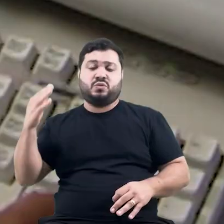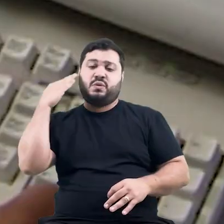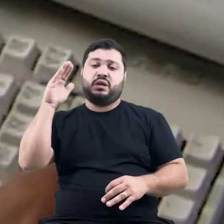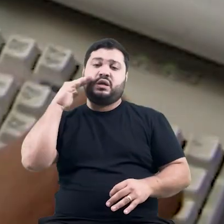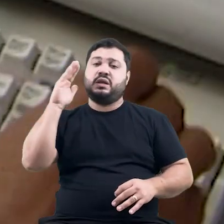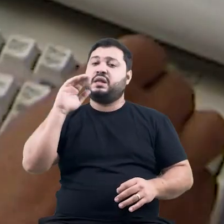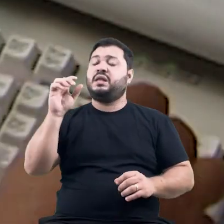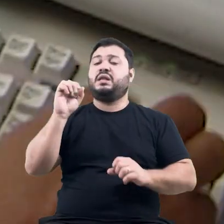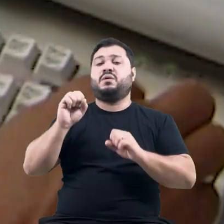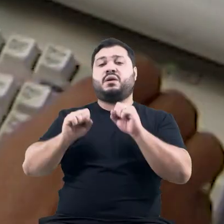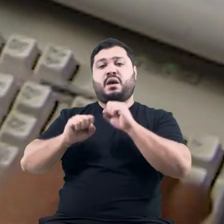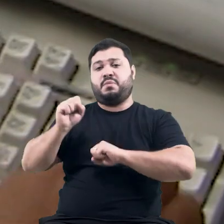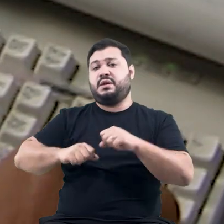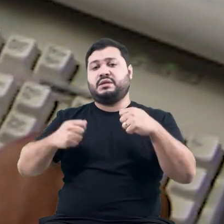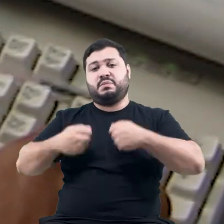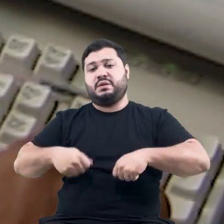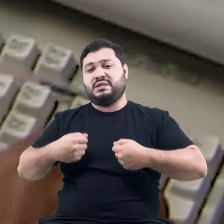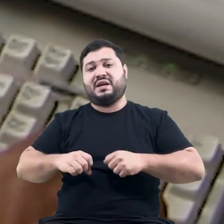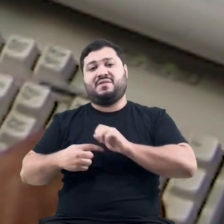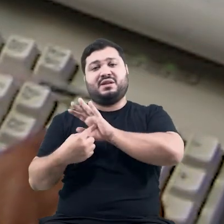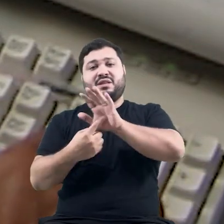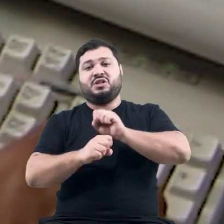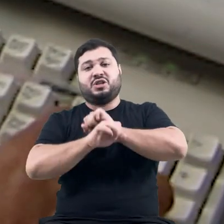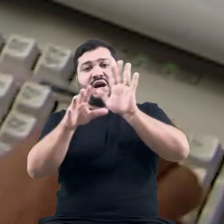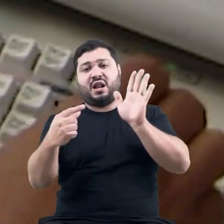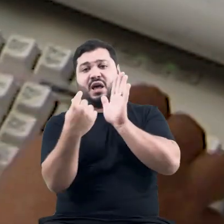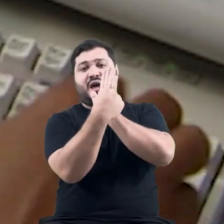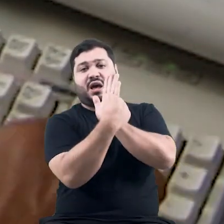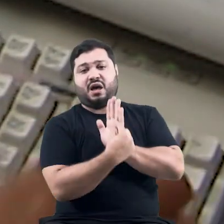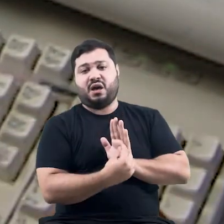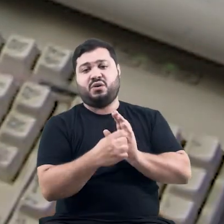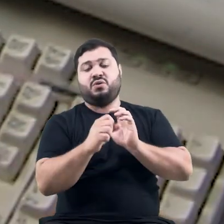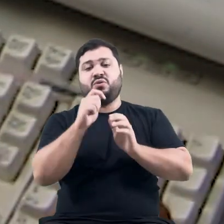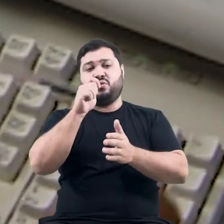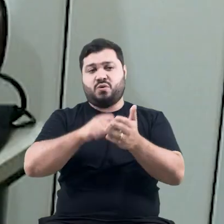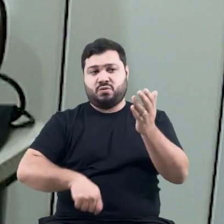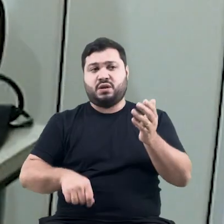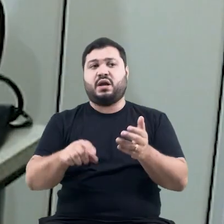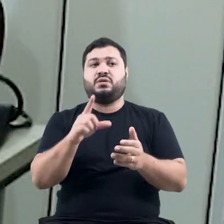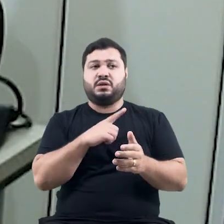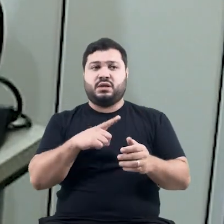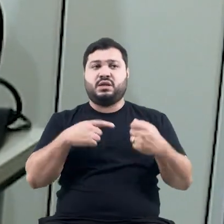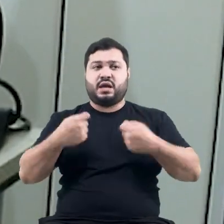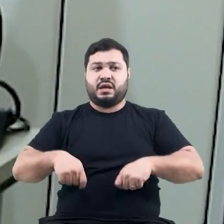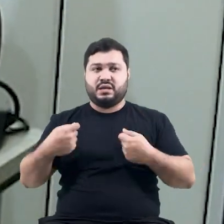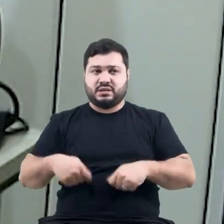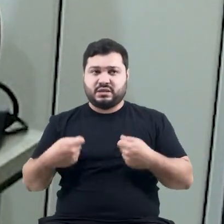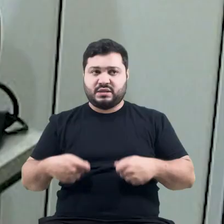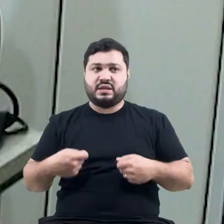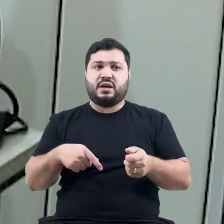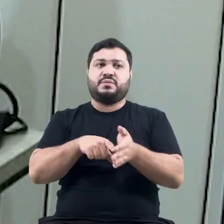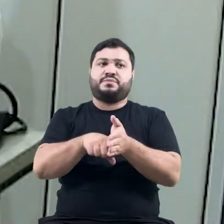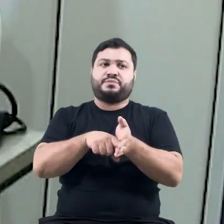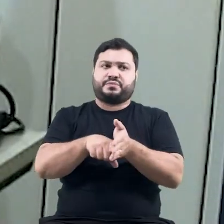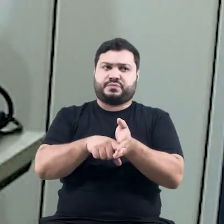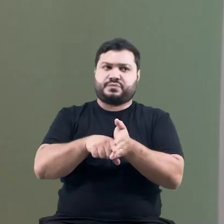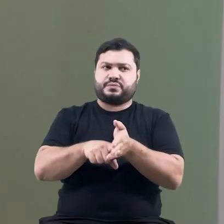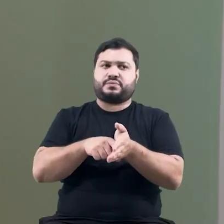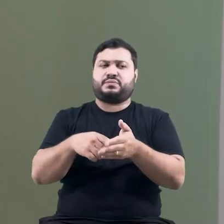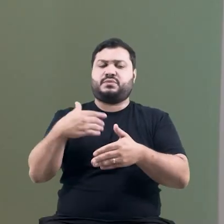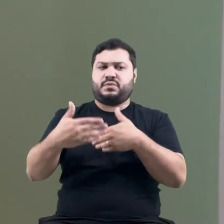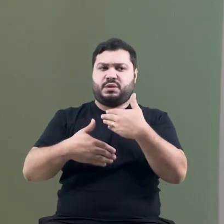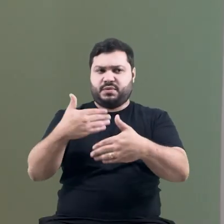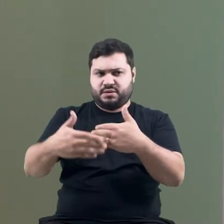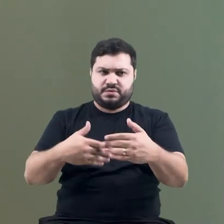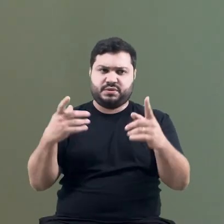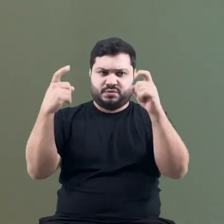Fontinelli, entendeu que a operadora deveria ter deixado claro nas cláusulas contratuais que haveria a necessidade de perícia